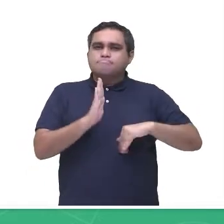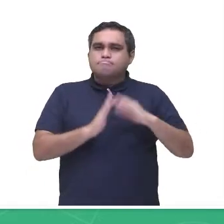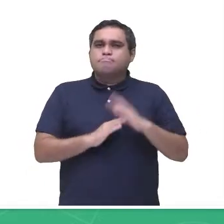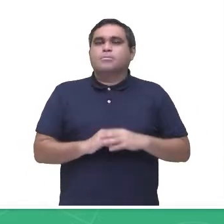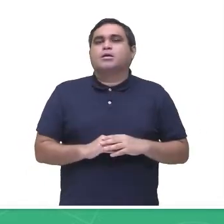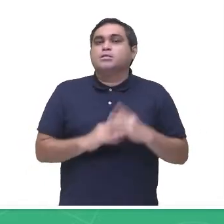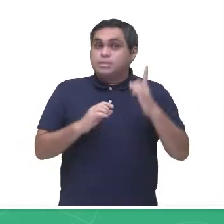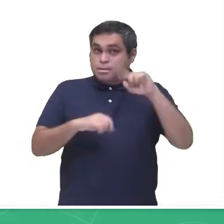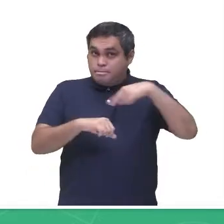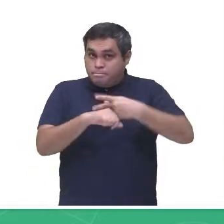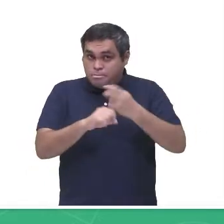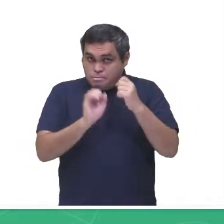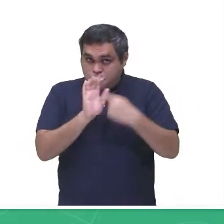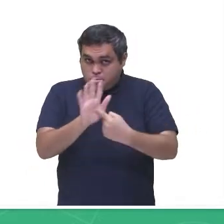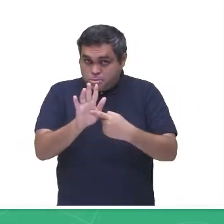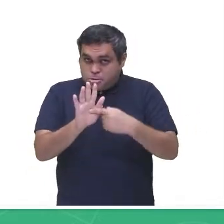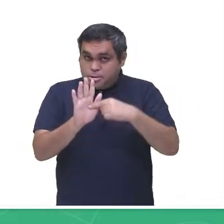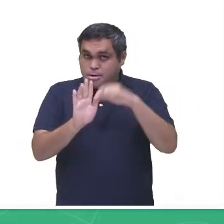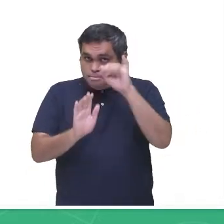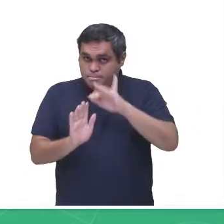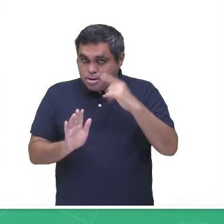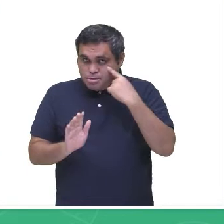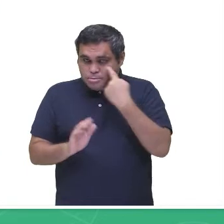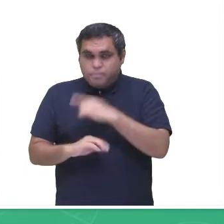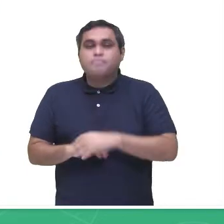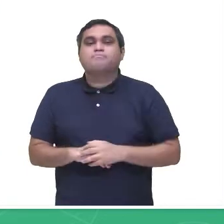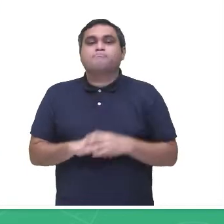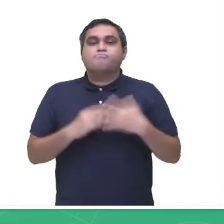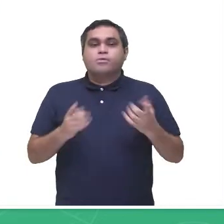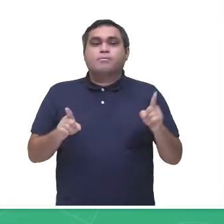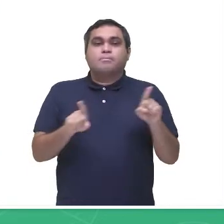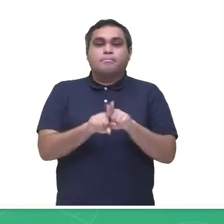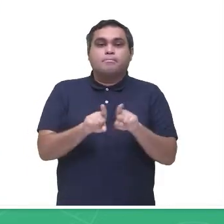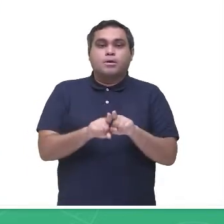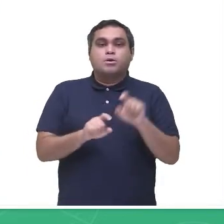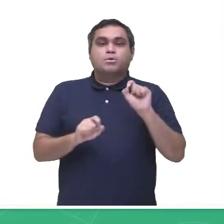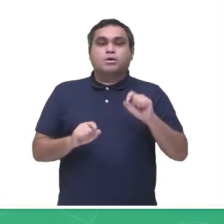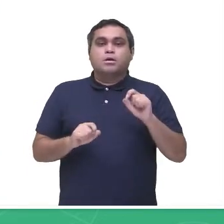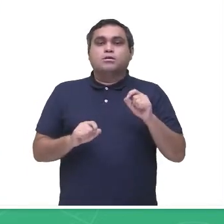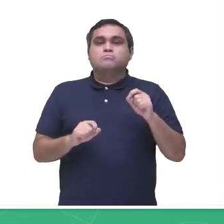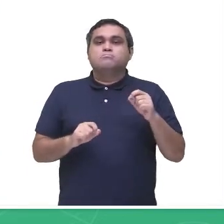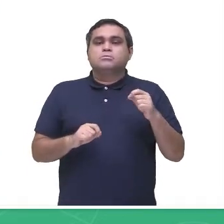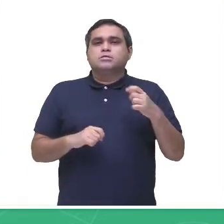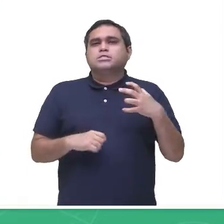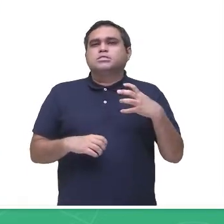ver. Escolha de cenas no seu momento de maior intensidade dramática.